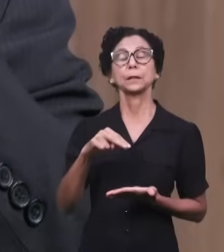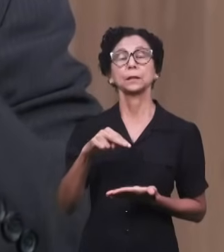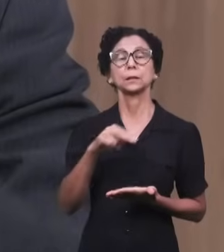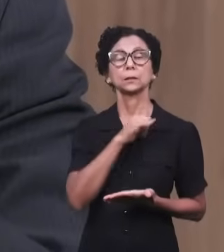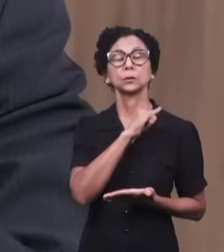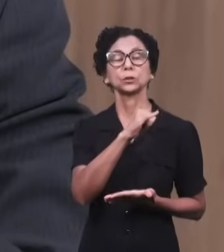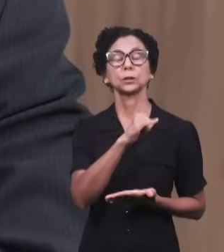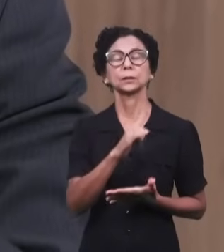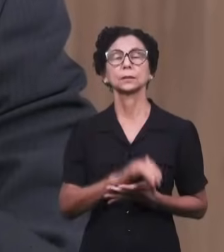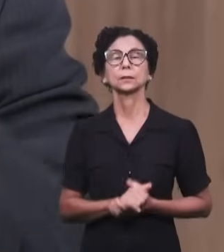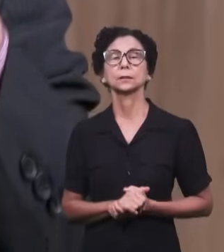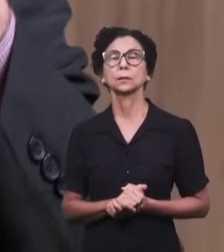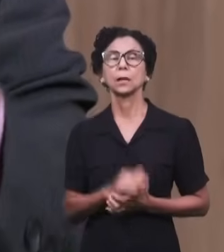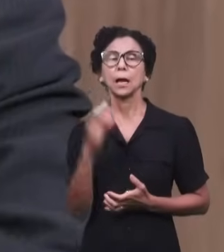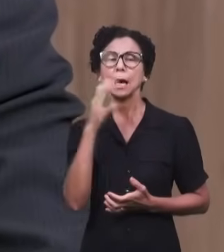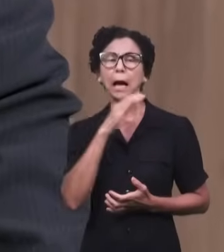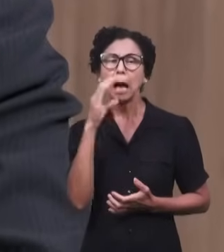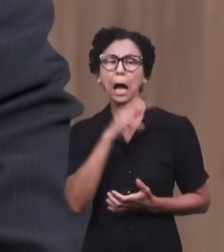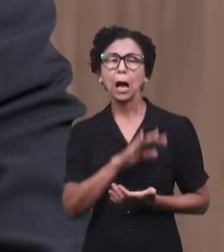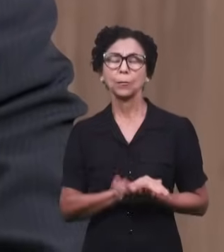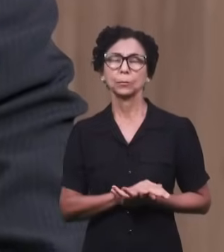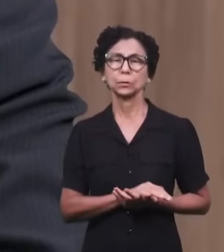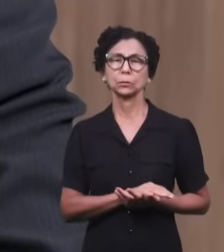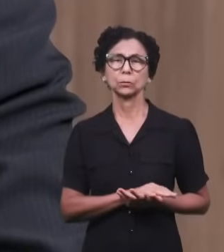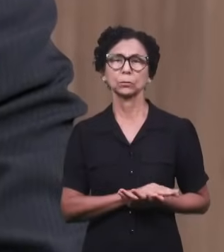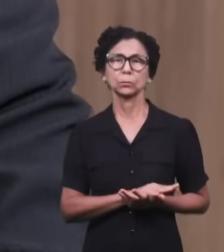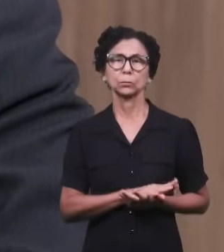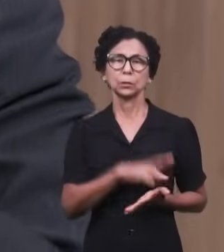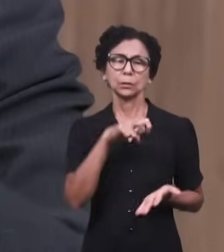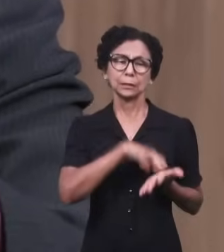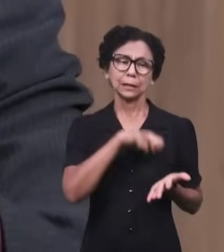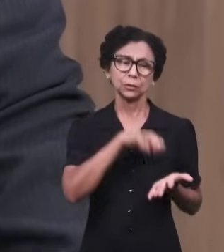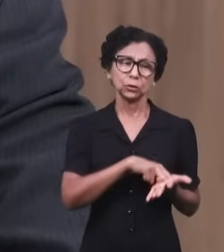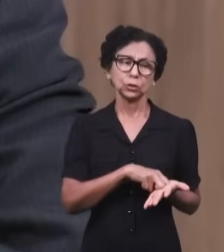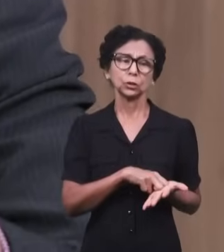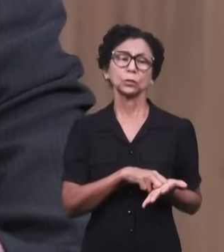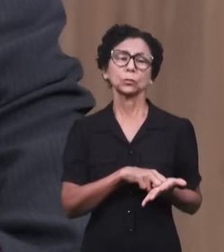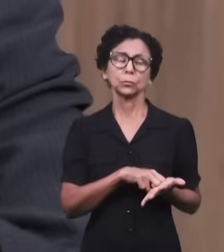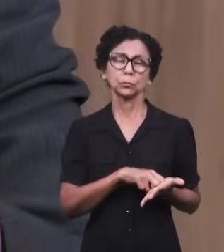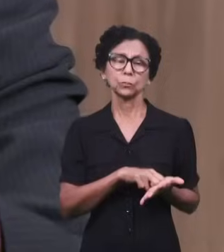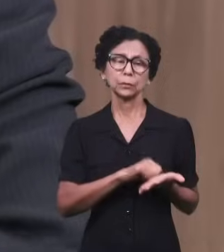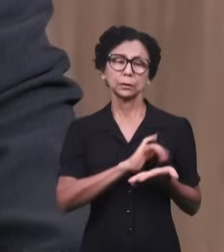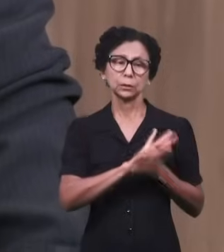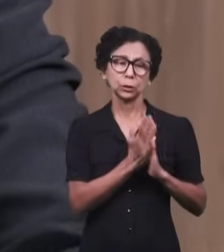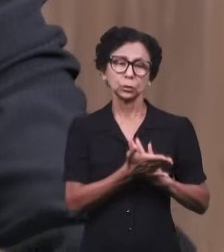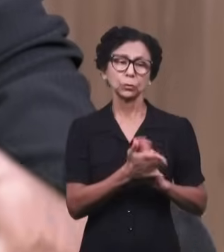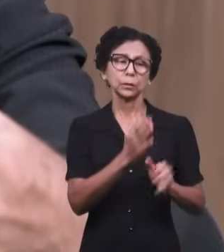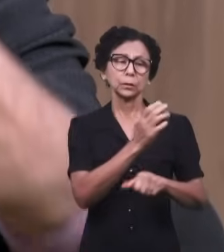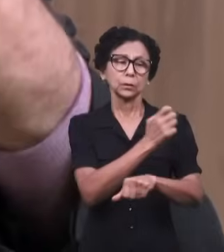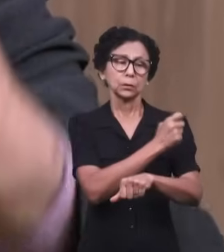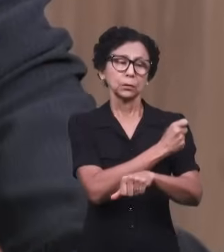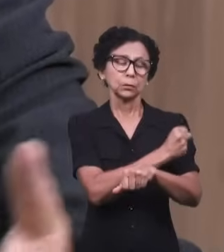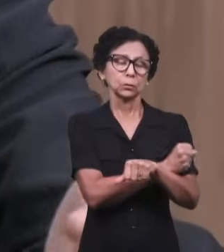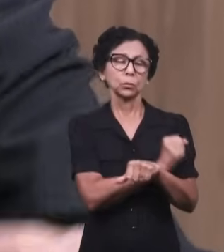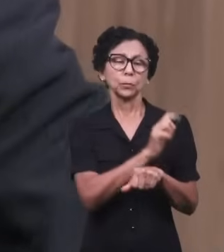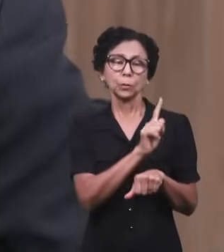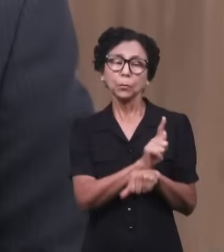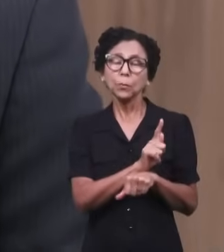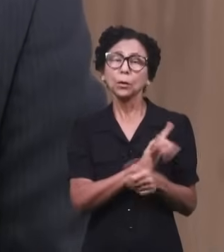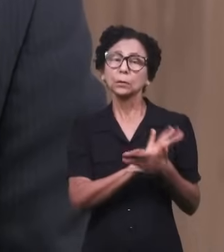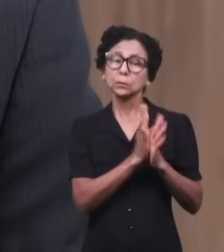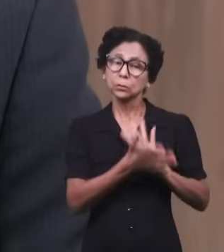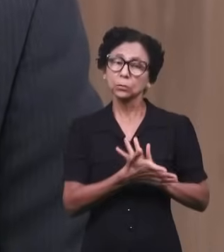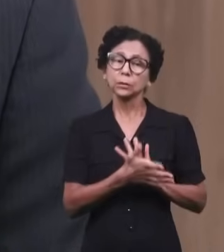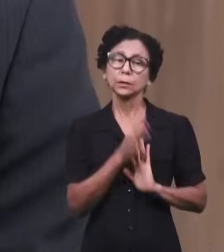Então, apressa-te, porque o juízo vem. Né? E cada dia que passa, fica mais perto desse dia,